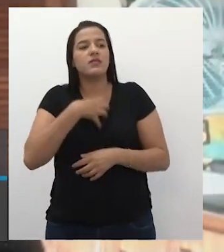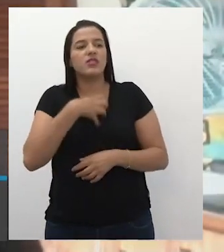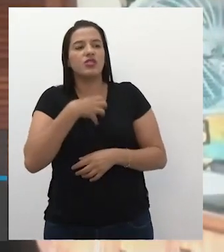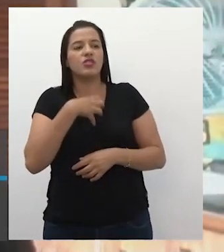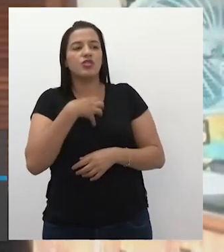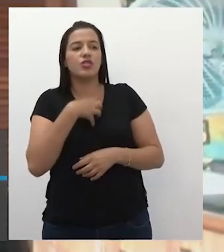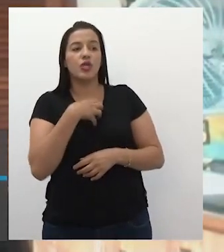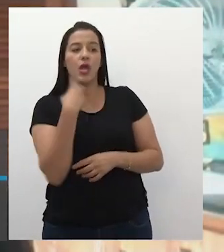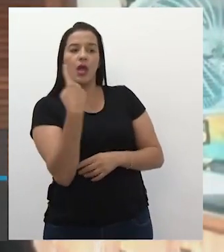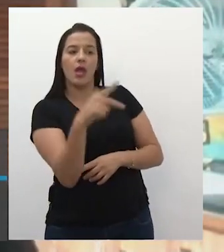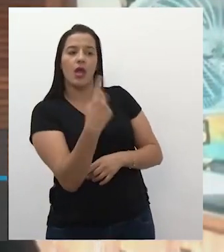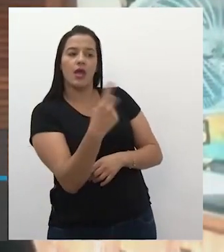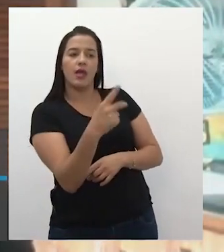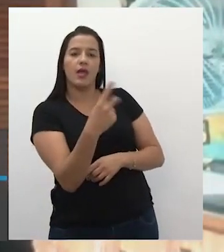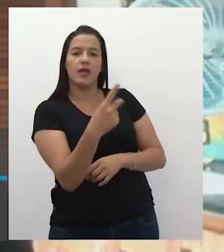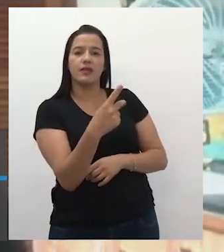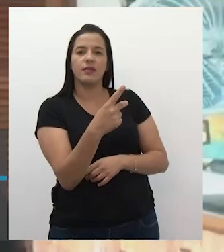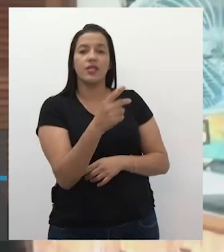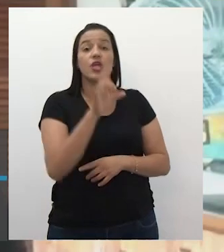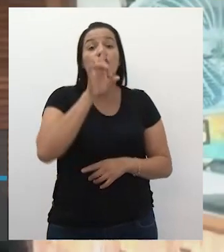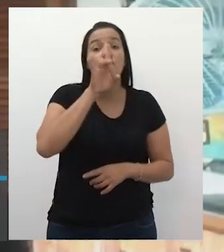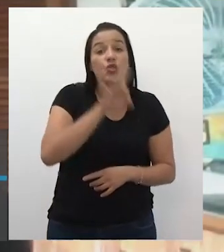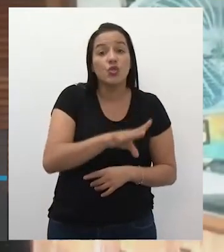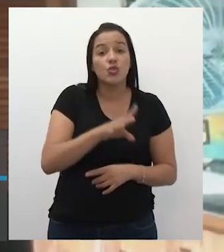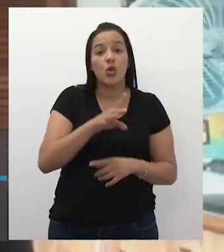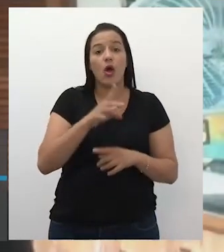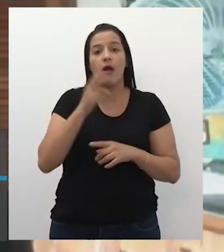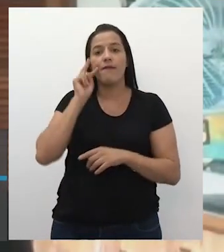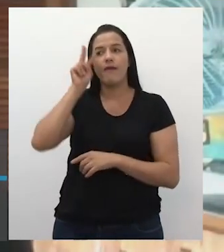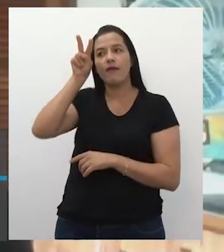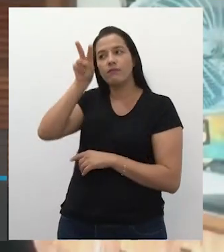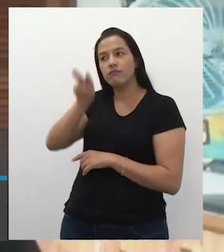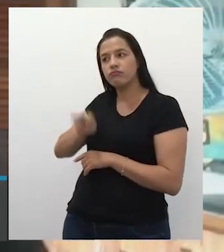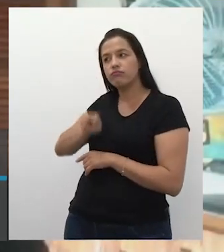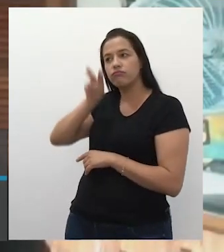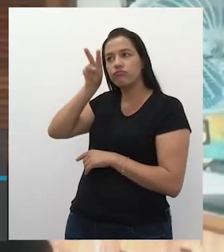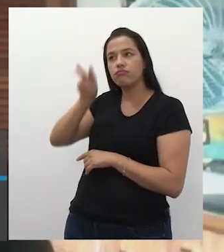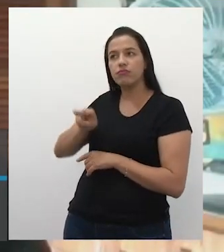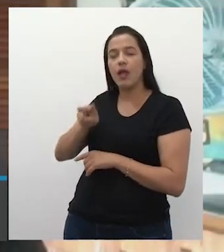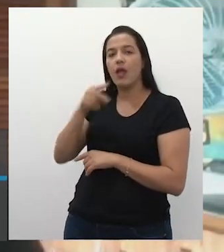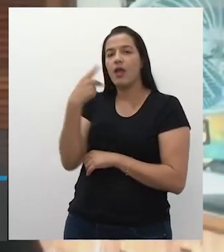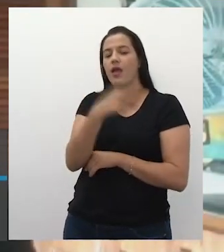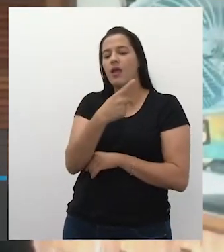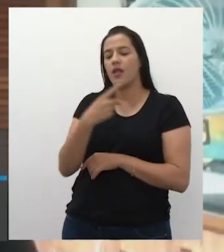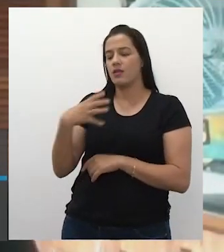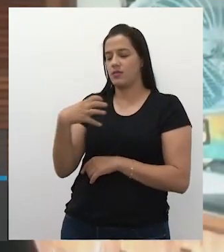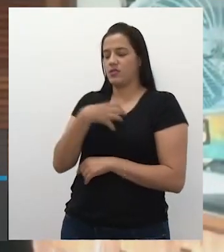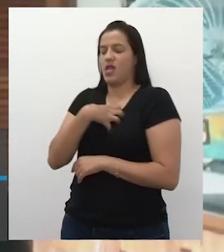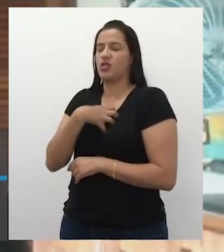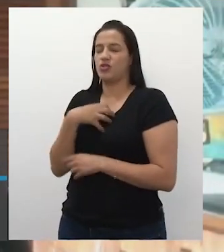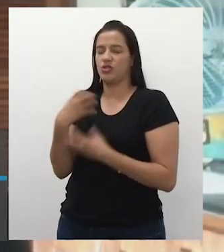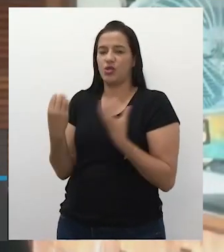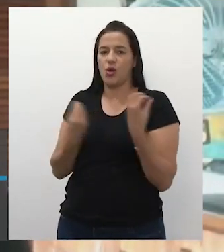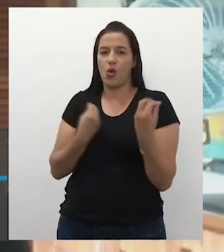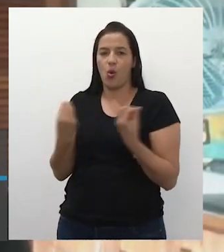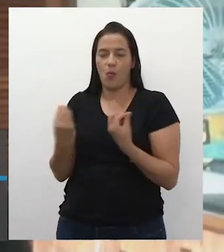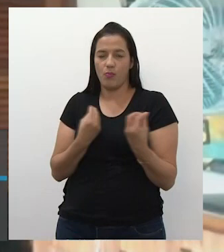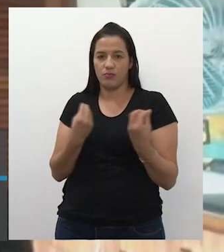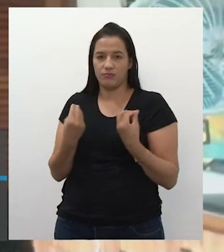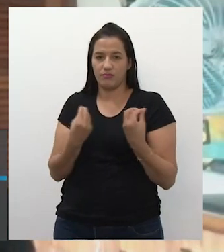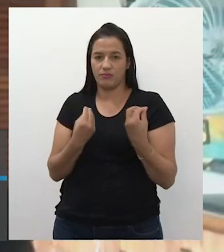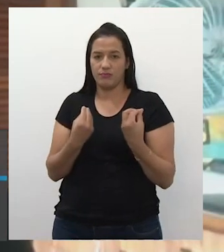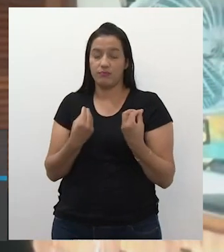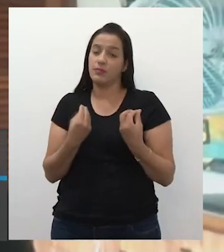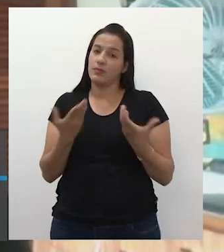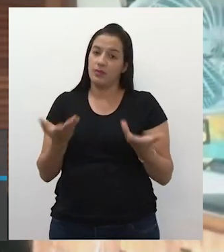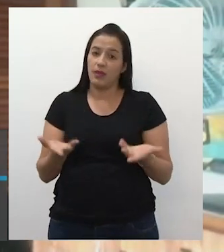é que esse outro, que só vai fazer a leitura disso, como é que ele sente essa minha expressão.